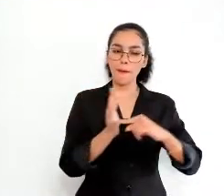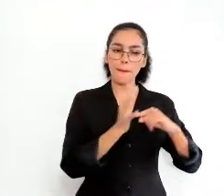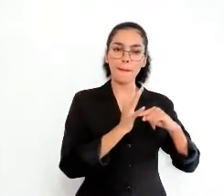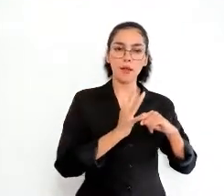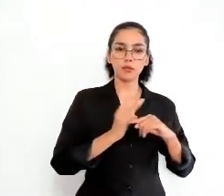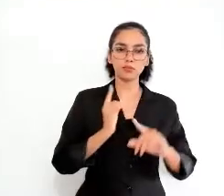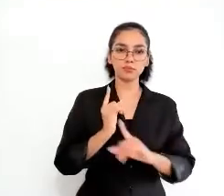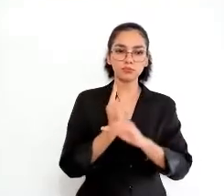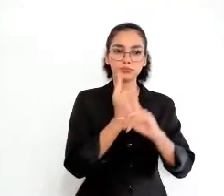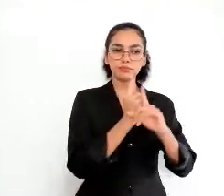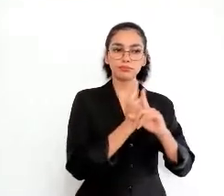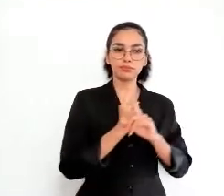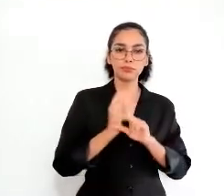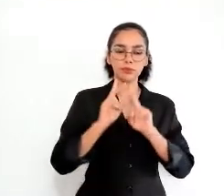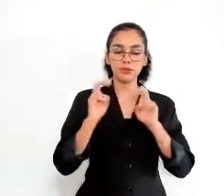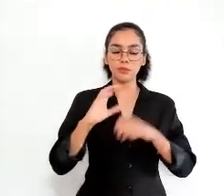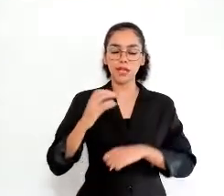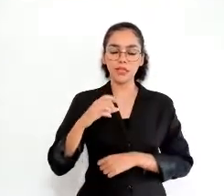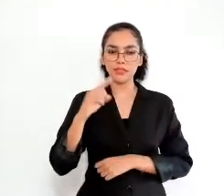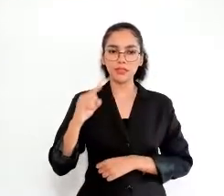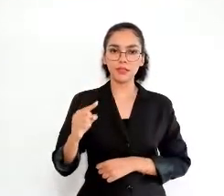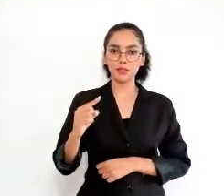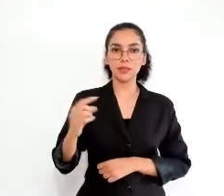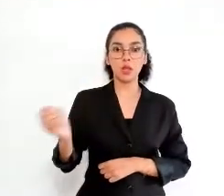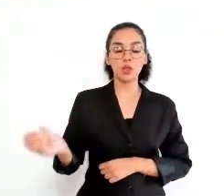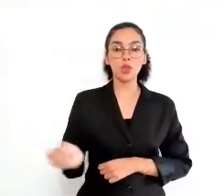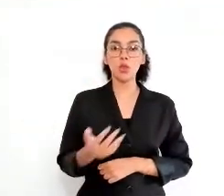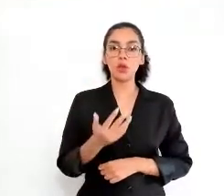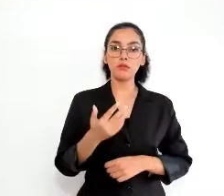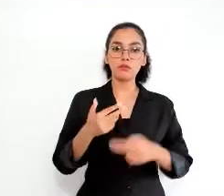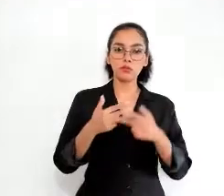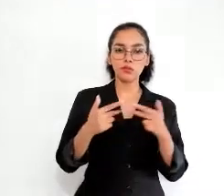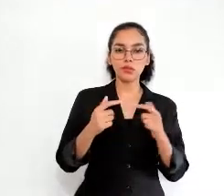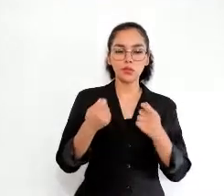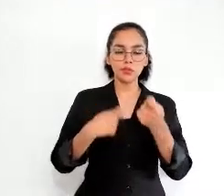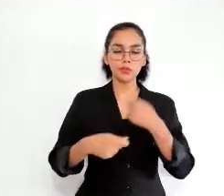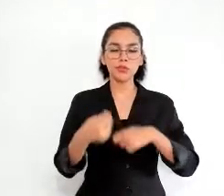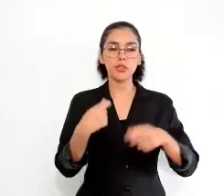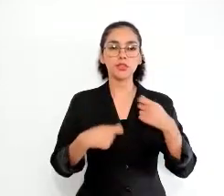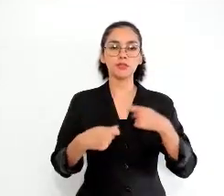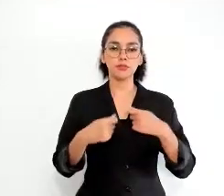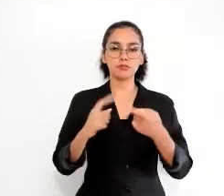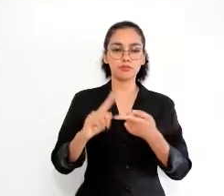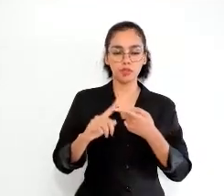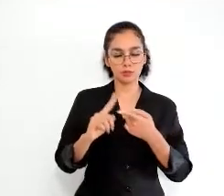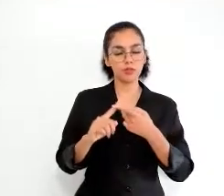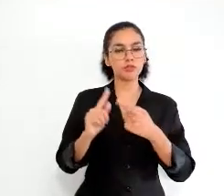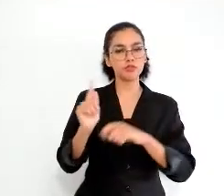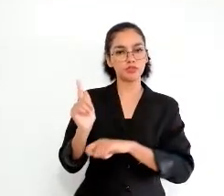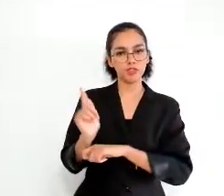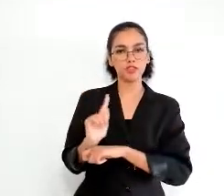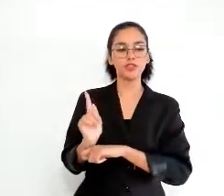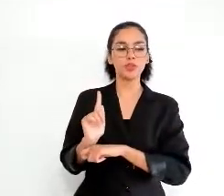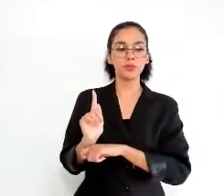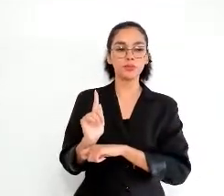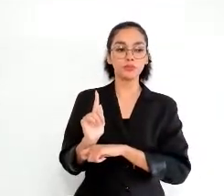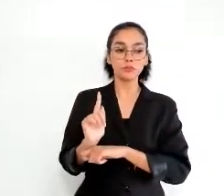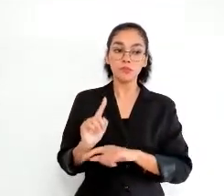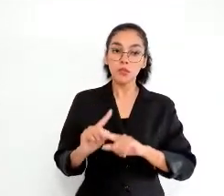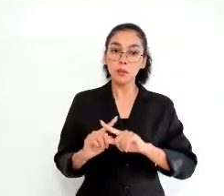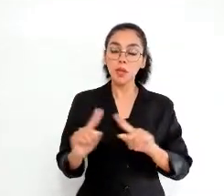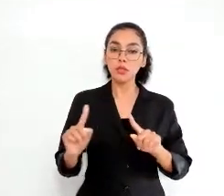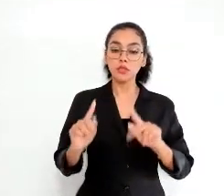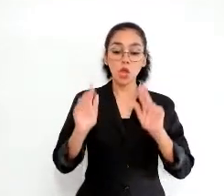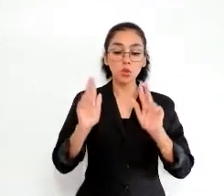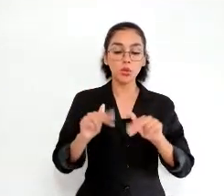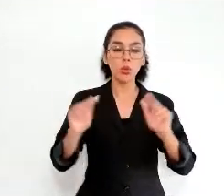da ciência, os novos arranjos administrativos e de gestão. No entanto, nunca devemos perder